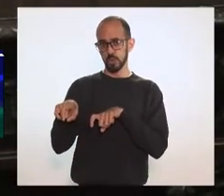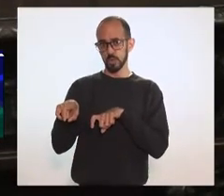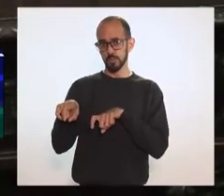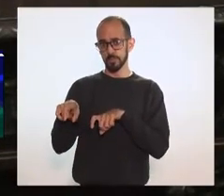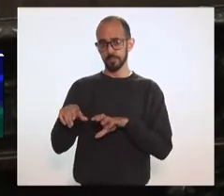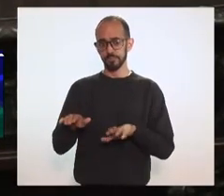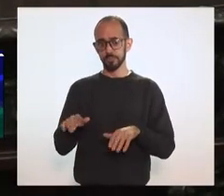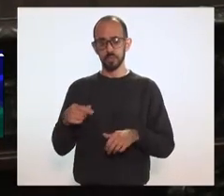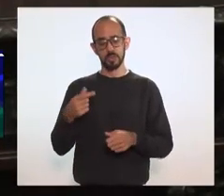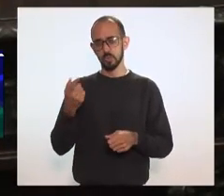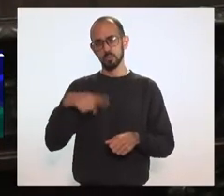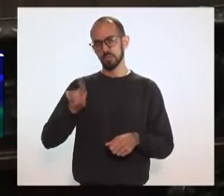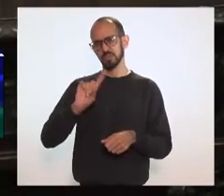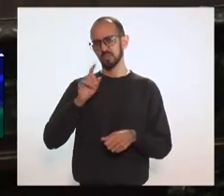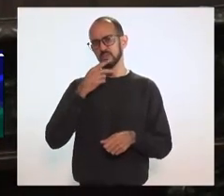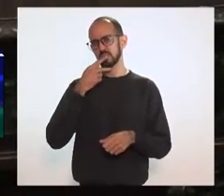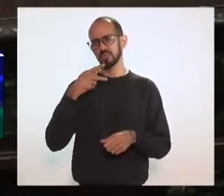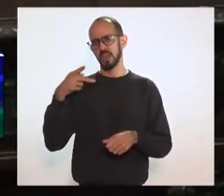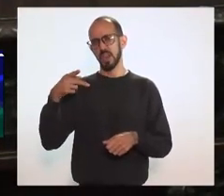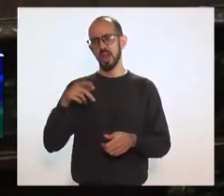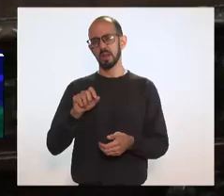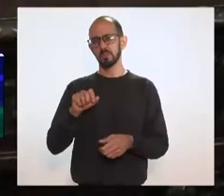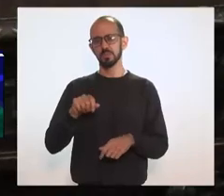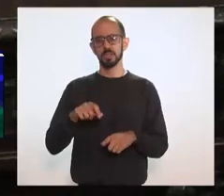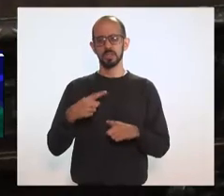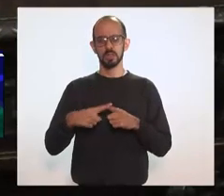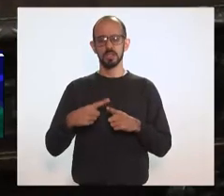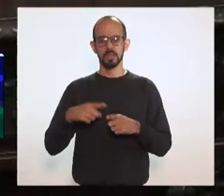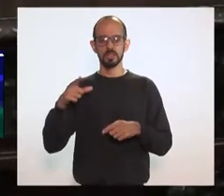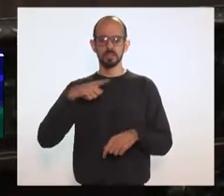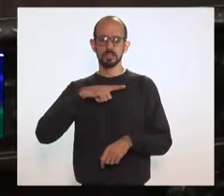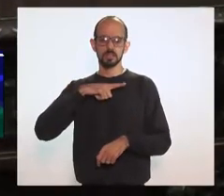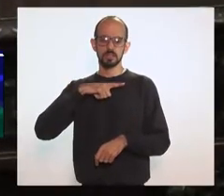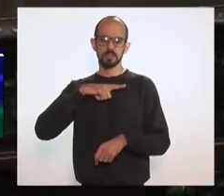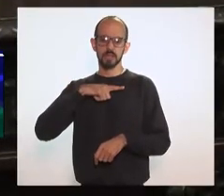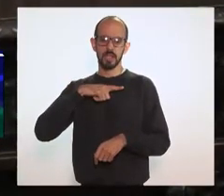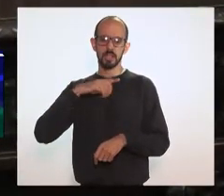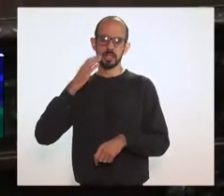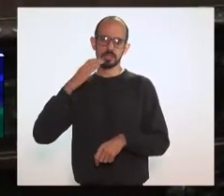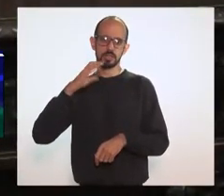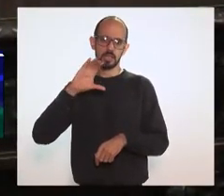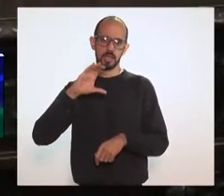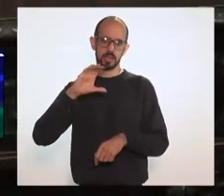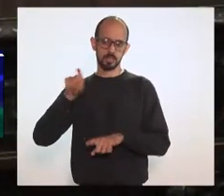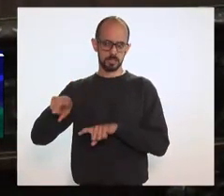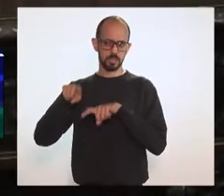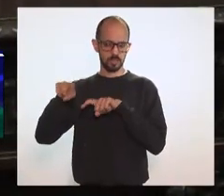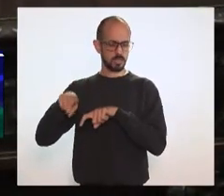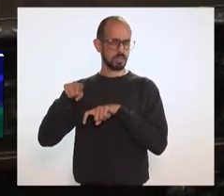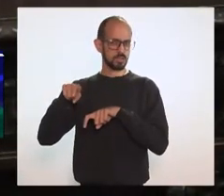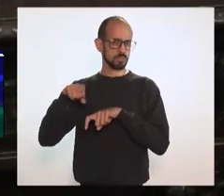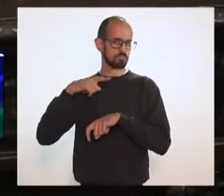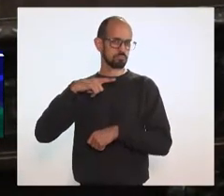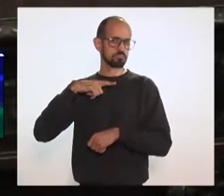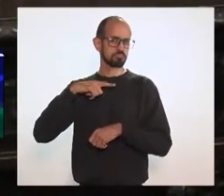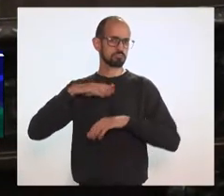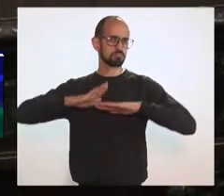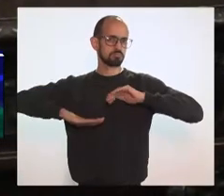da vocação e da qualidade acadêmica da UENF no campo das ciências agrárias, entre outras áreas.